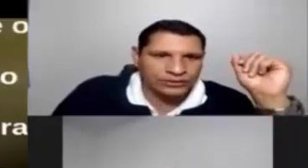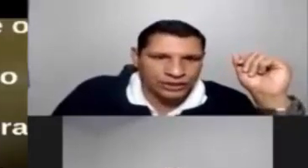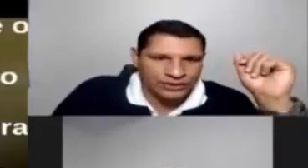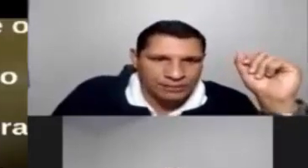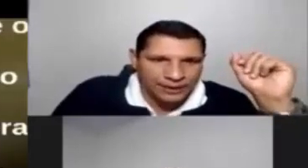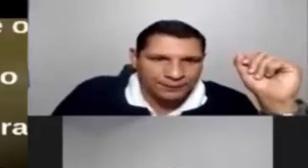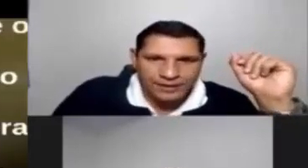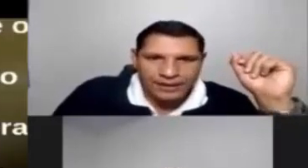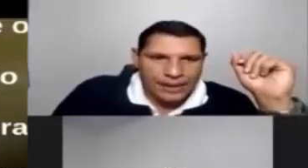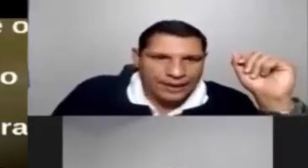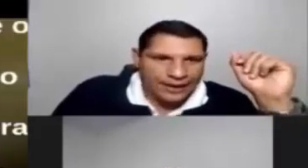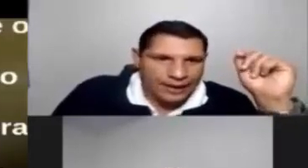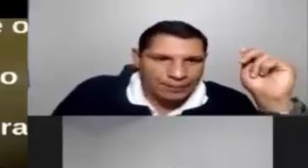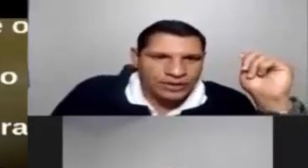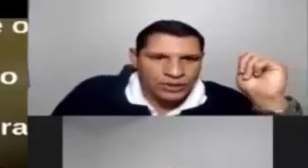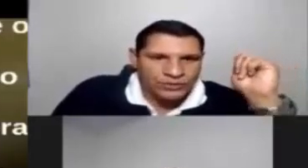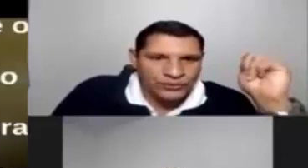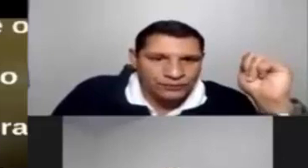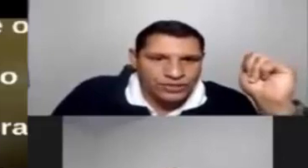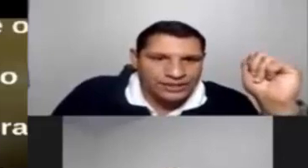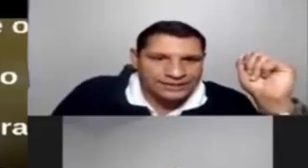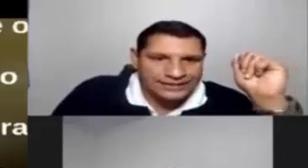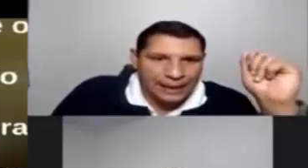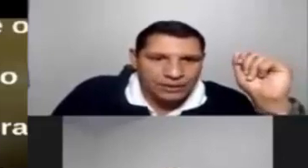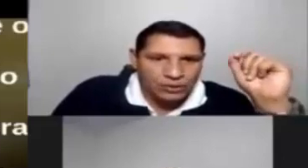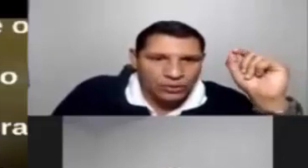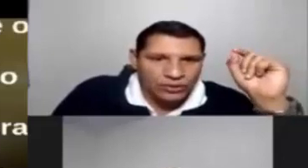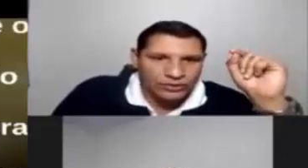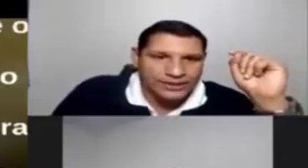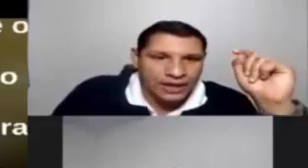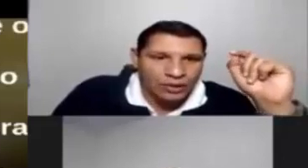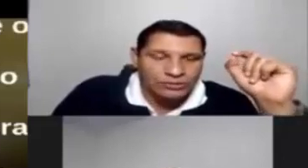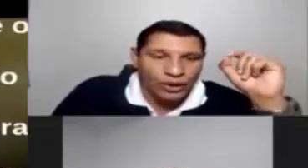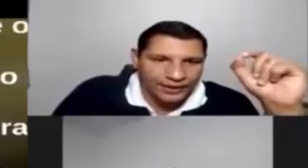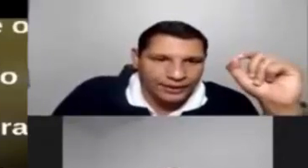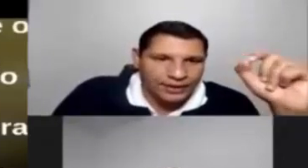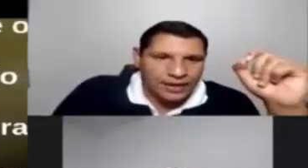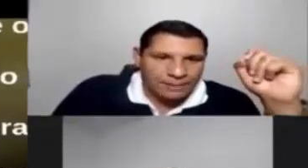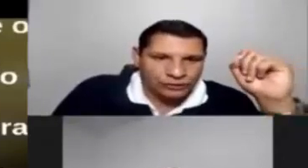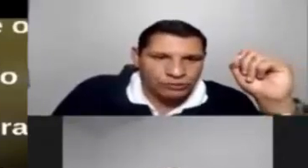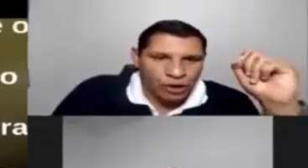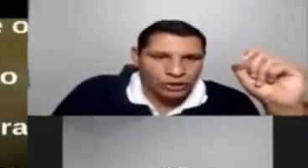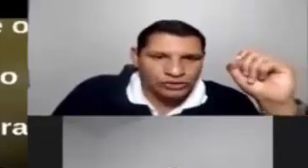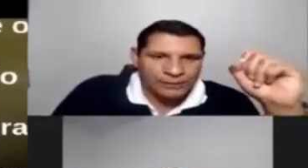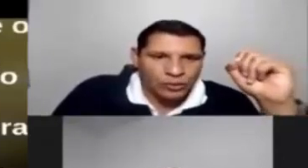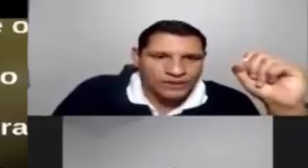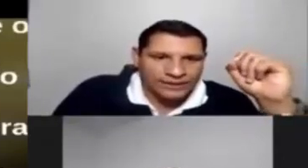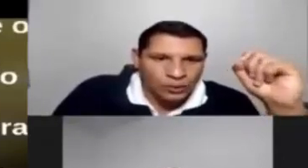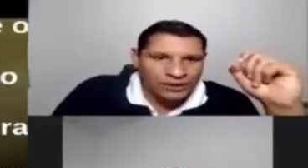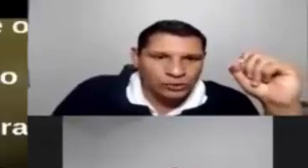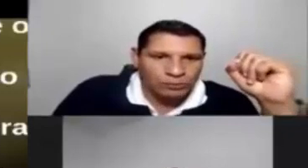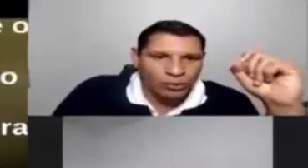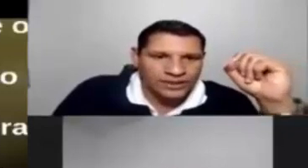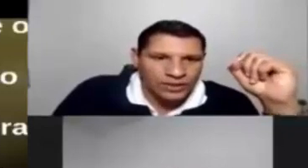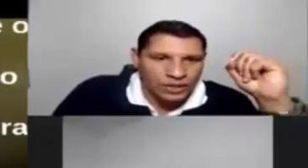ler aqui o texto da irmã? Porque os vivos sabem que iam de morrer, mas os mortos não sabem coisa